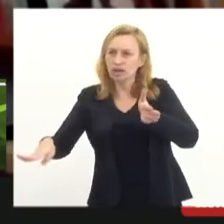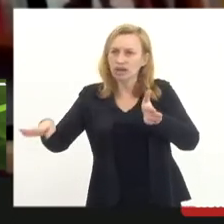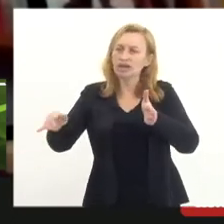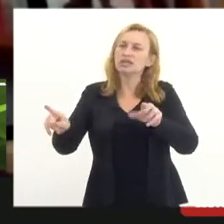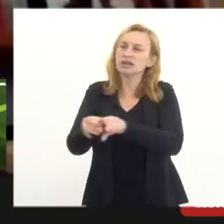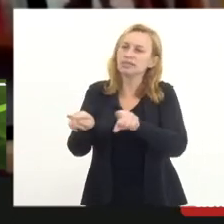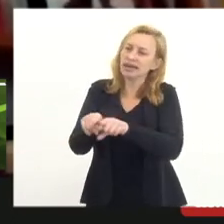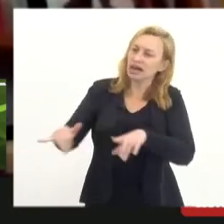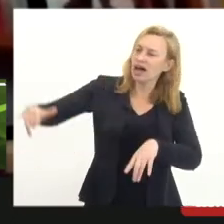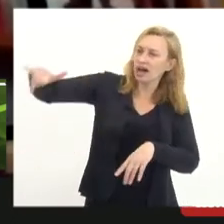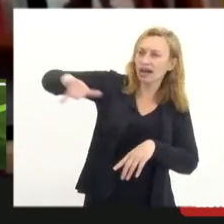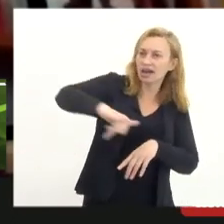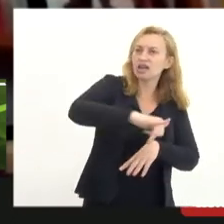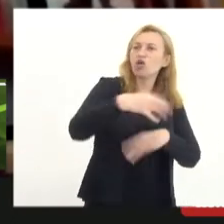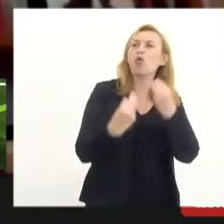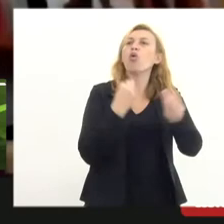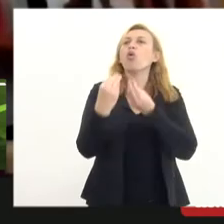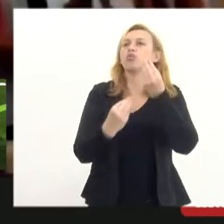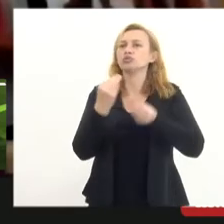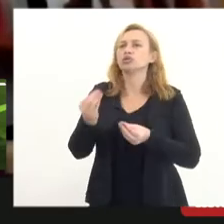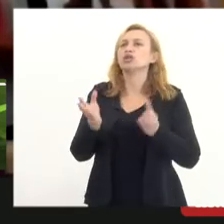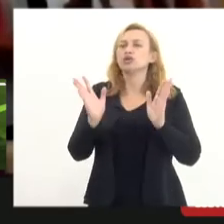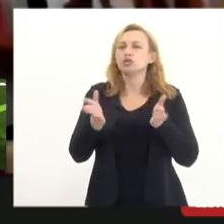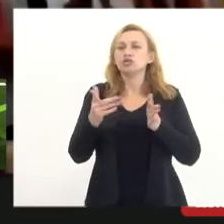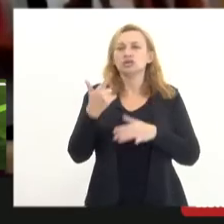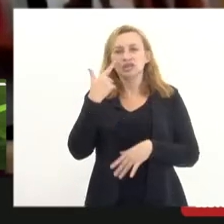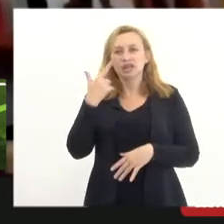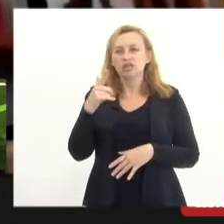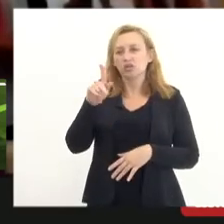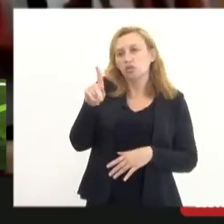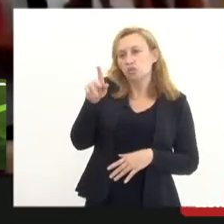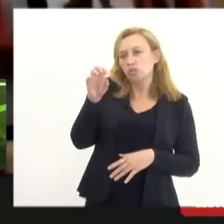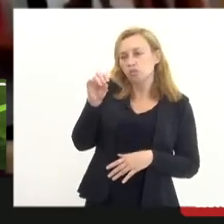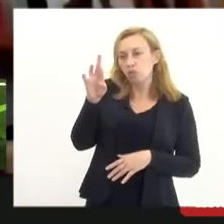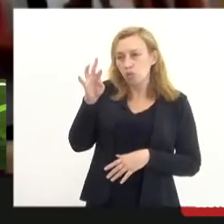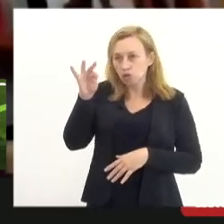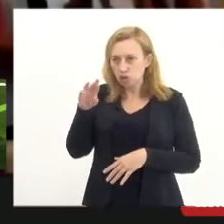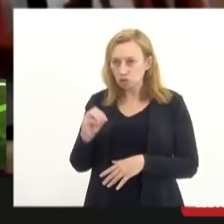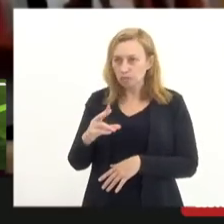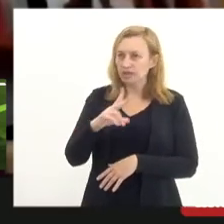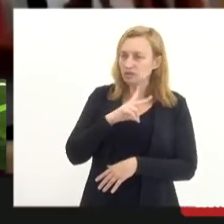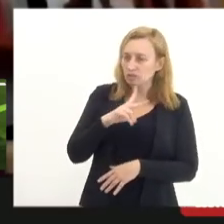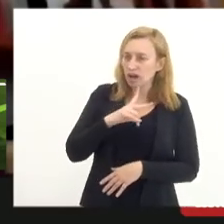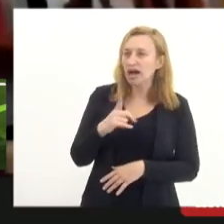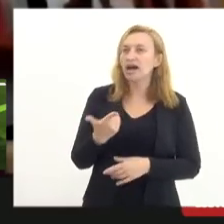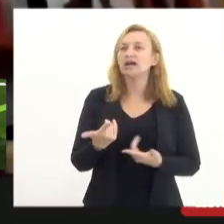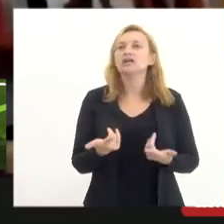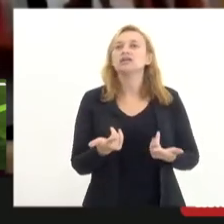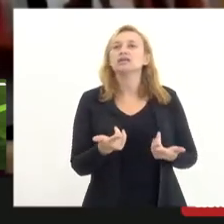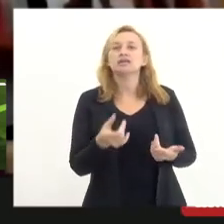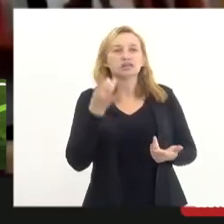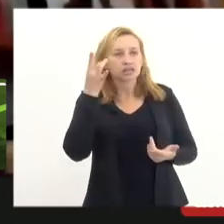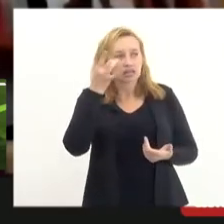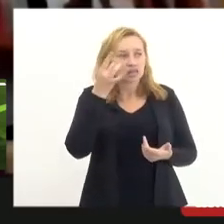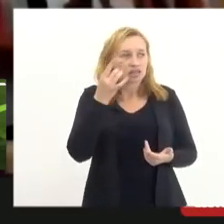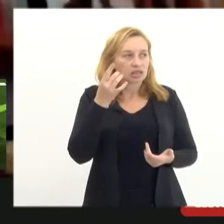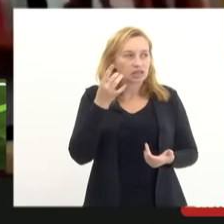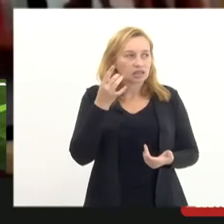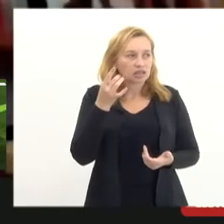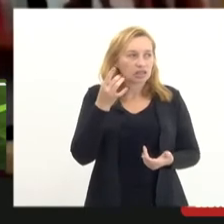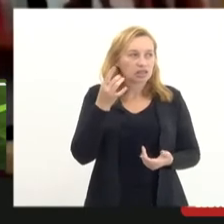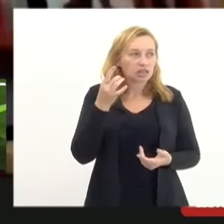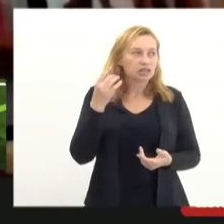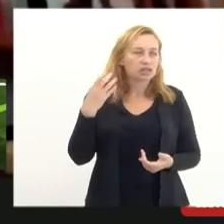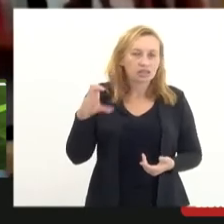aéreas, por exemplo. Ali em Niterói, hoje, você tem ali um porto privado, você tem uma área que tem perspectiva